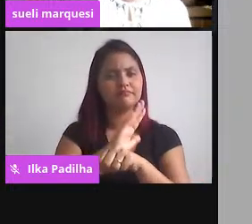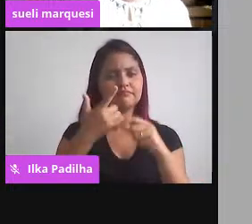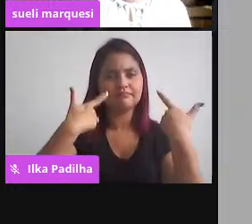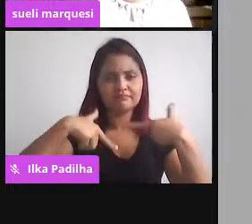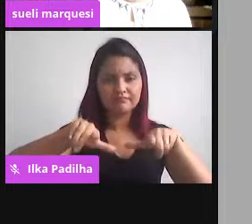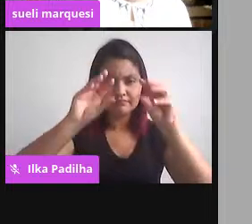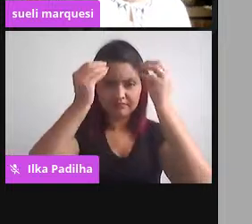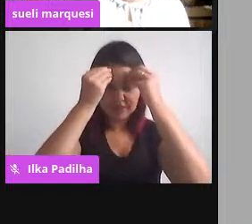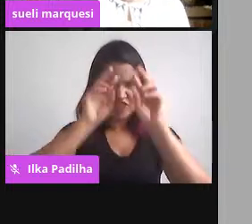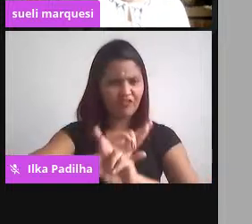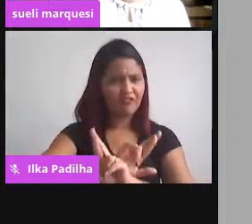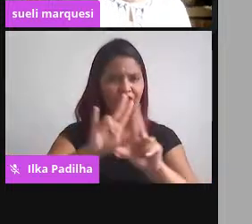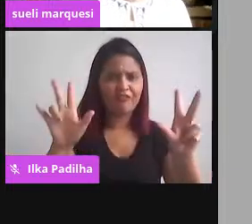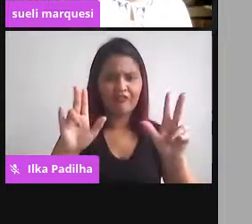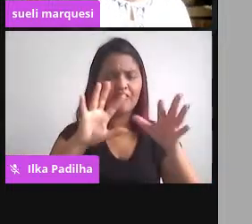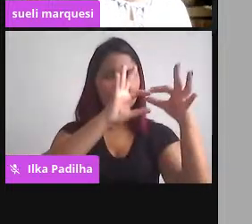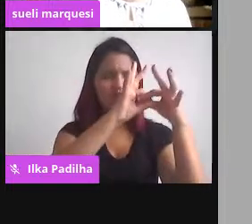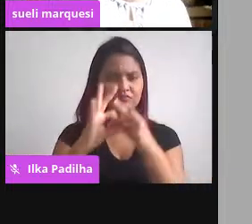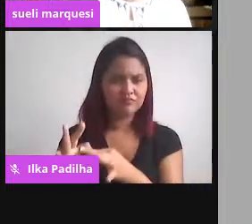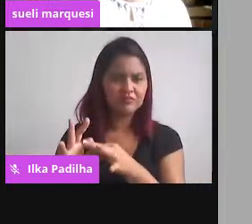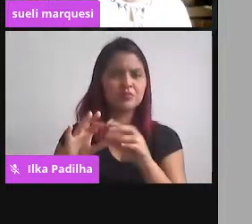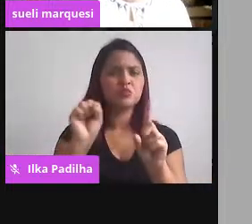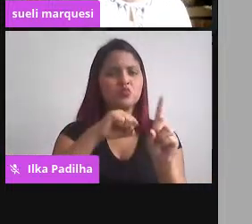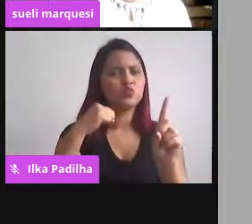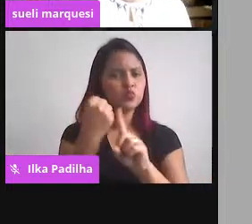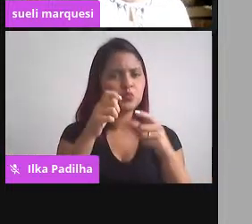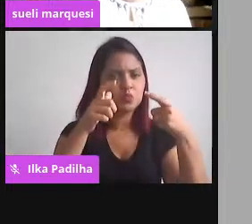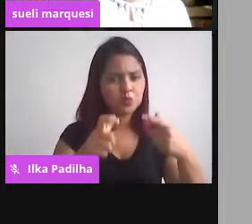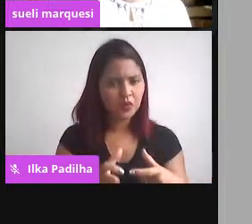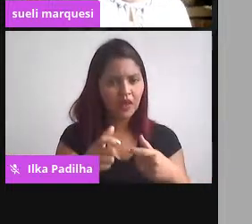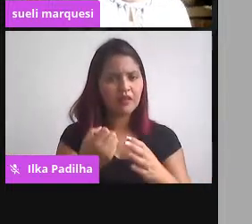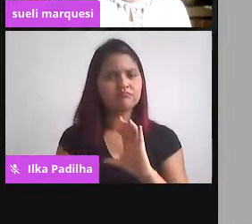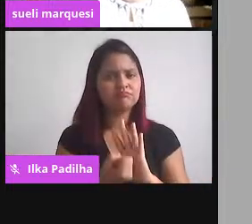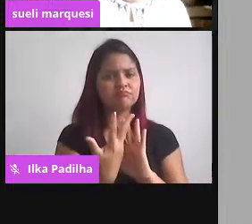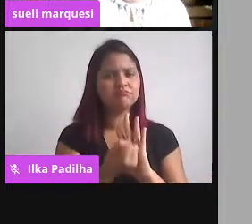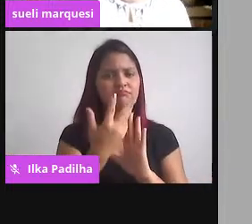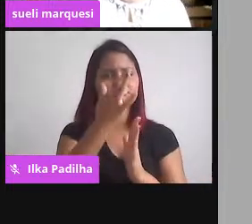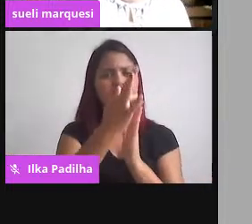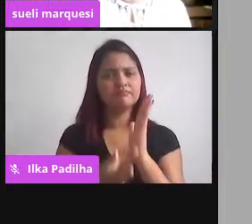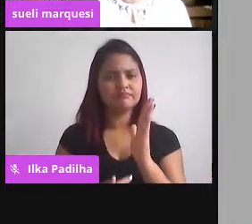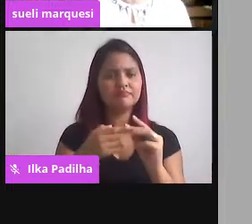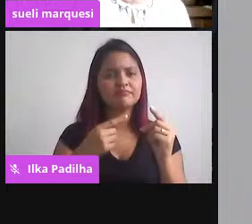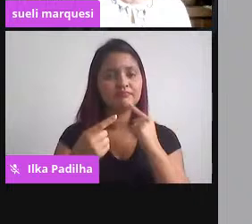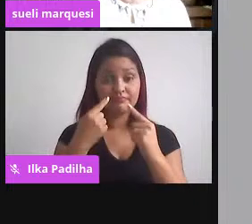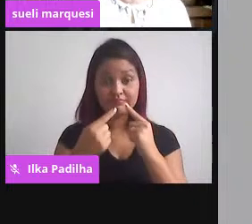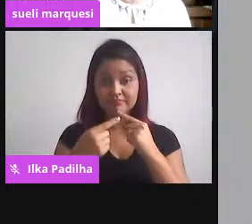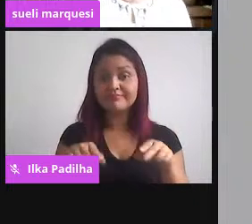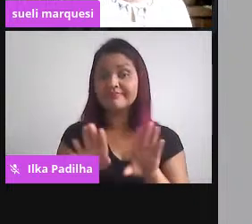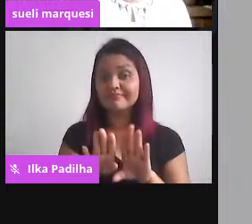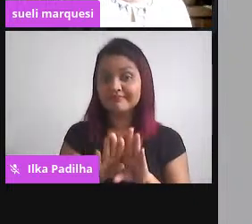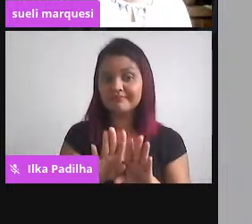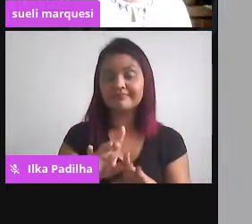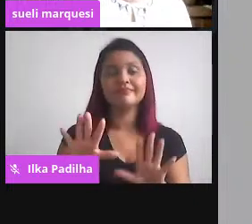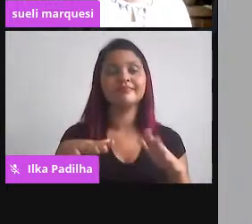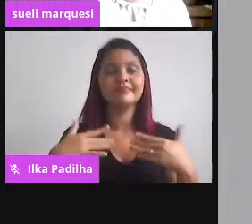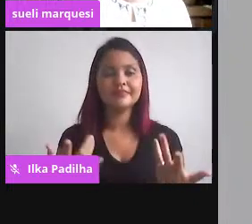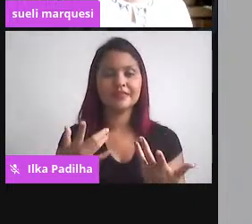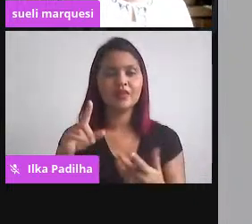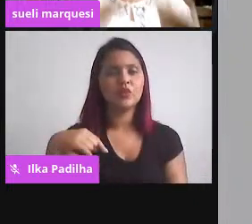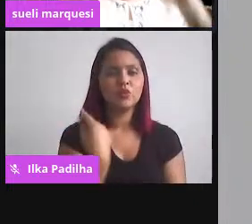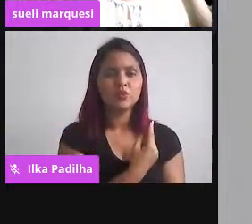com ênfase ao lugar social de produção dos textos e dos discursos. Então, nós temos em